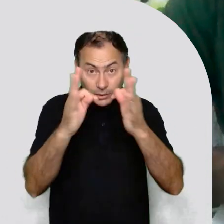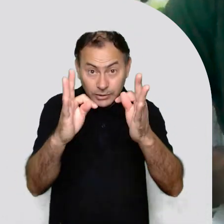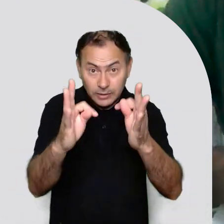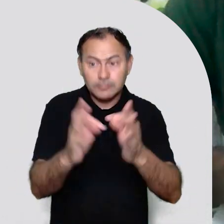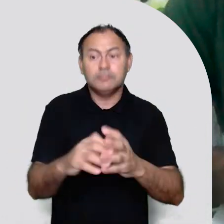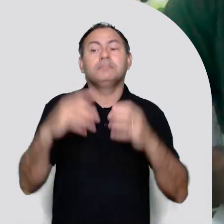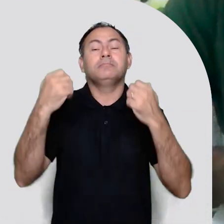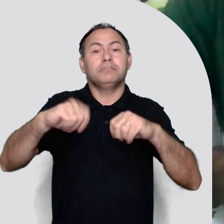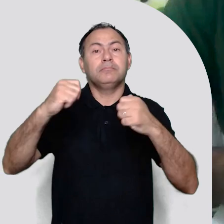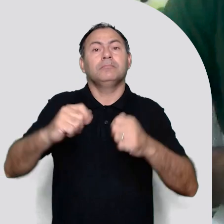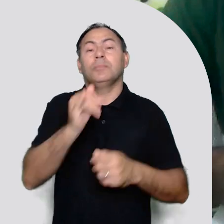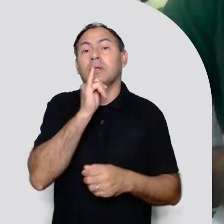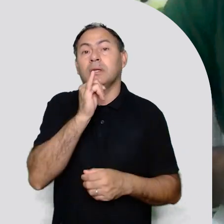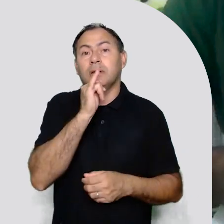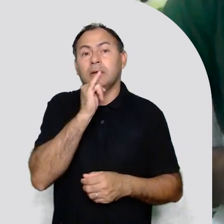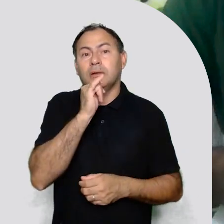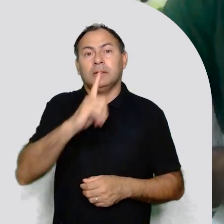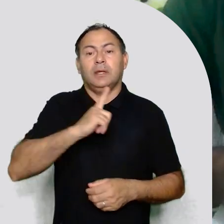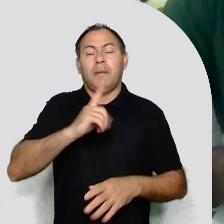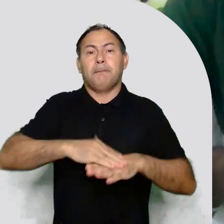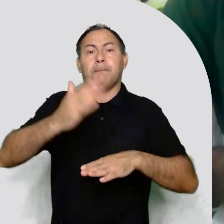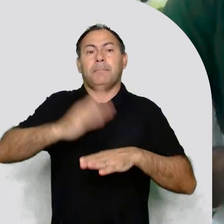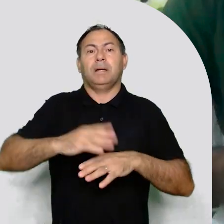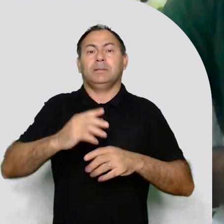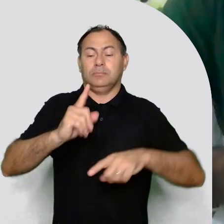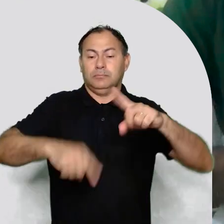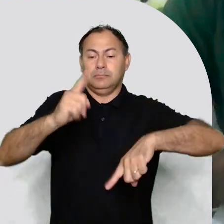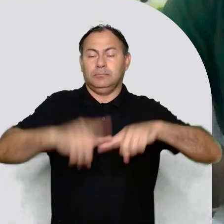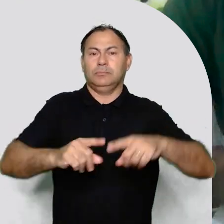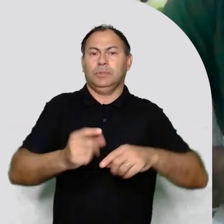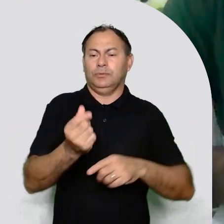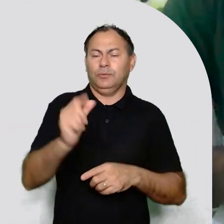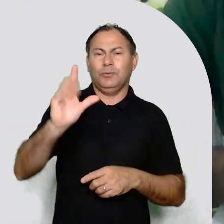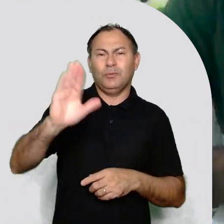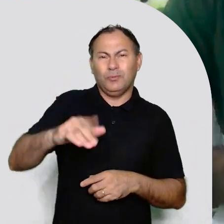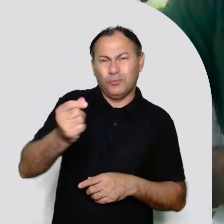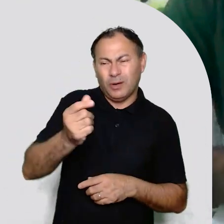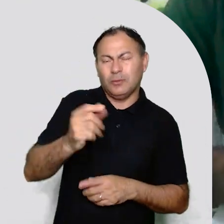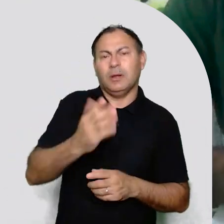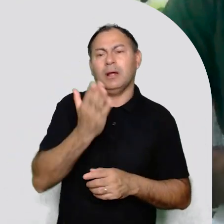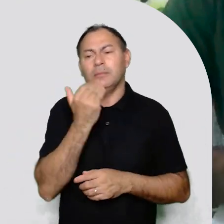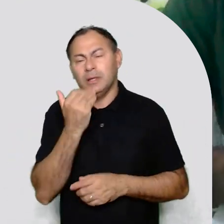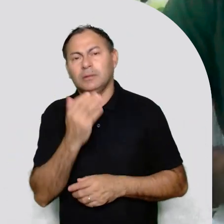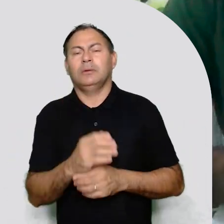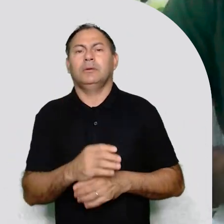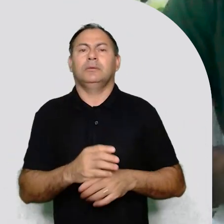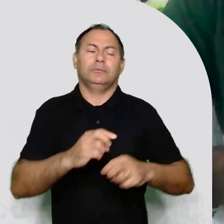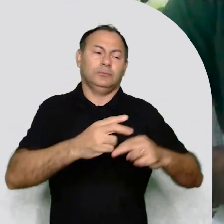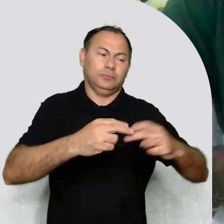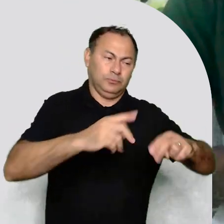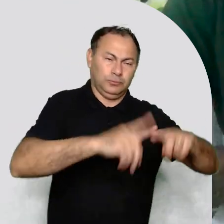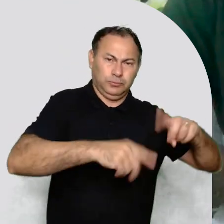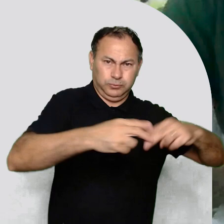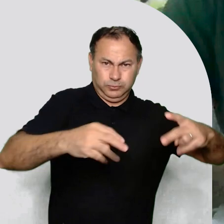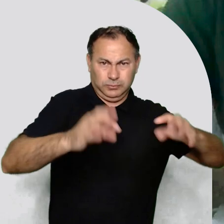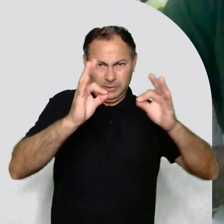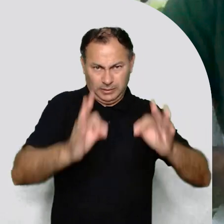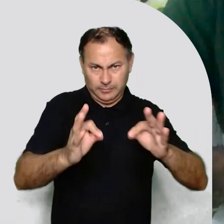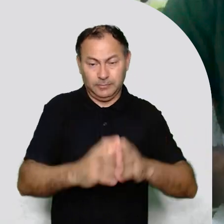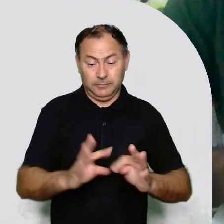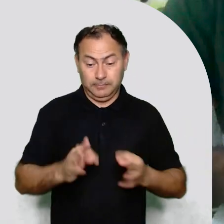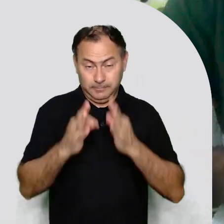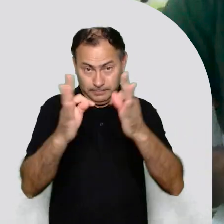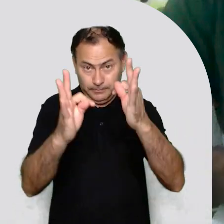tecnologia, eles precisam, por exemplo, vender muito mais produtos de baixo valor, como alimentos, commodities, por exemplo. Então,